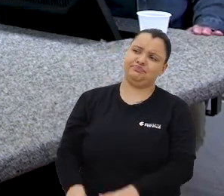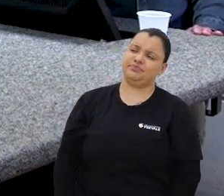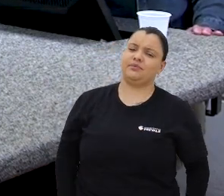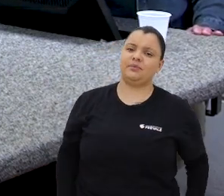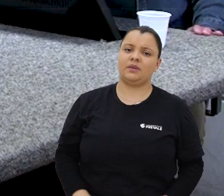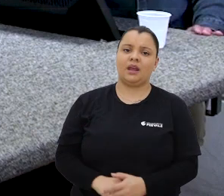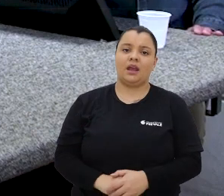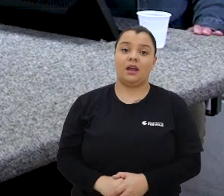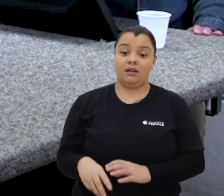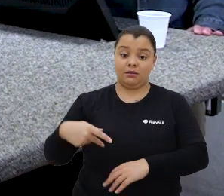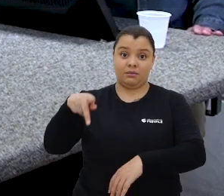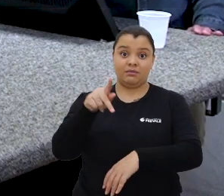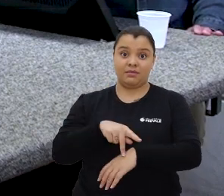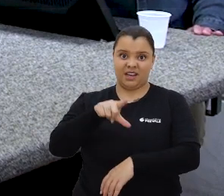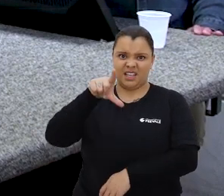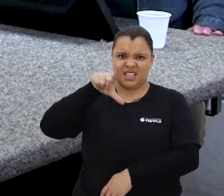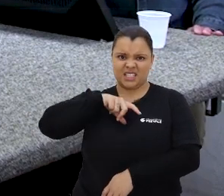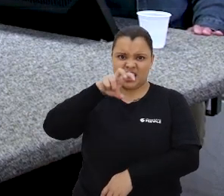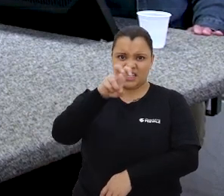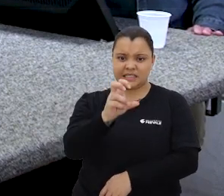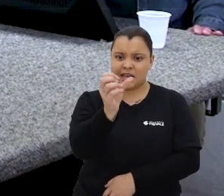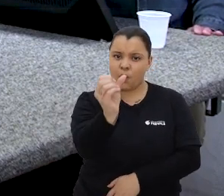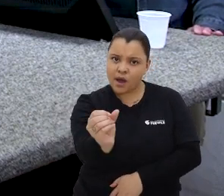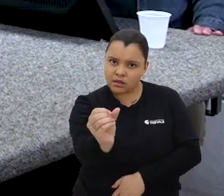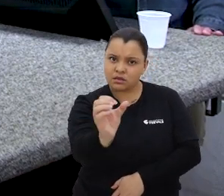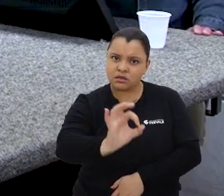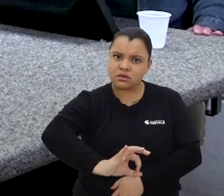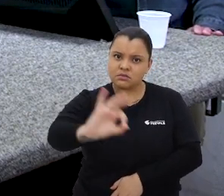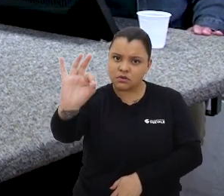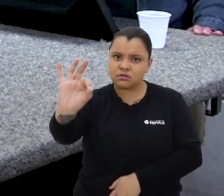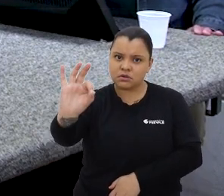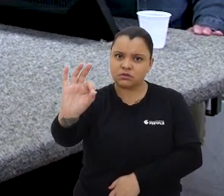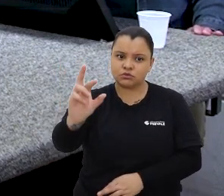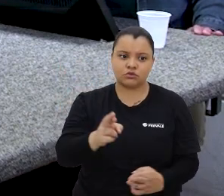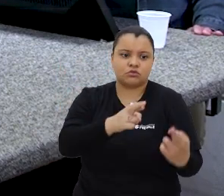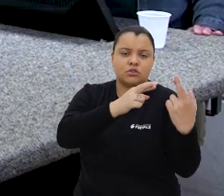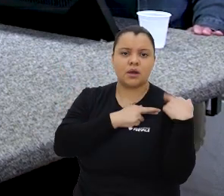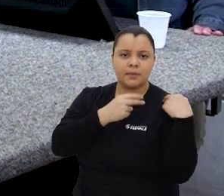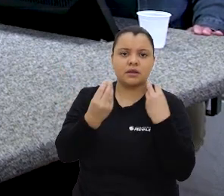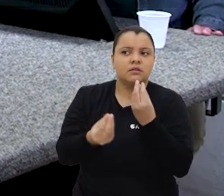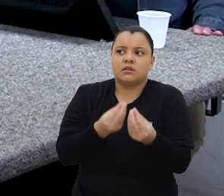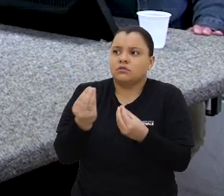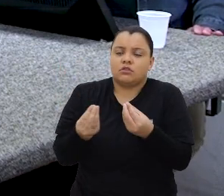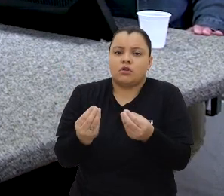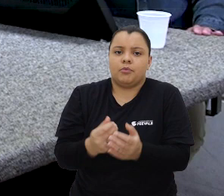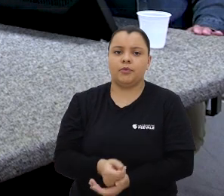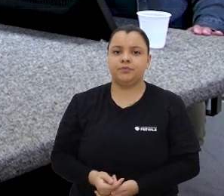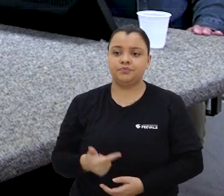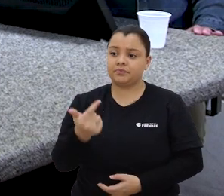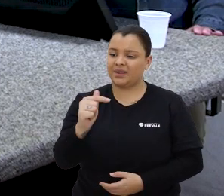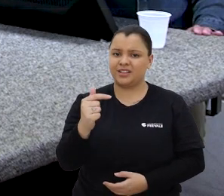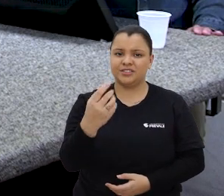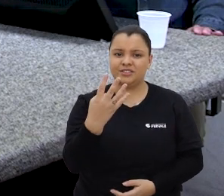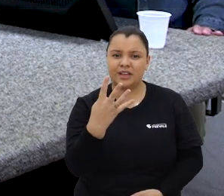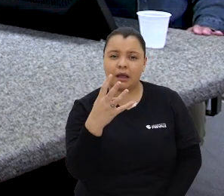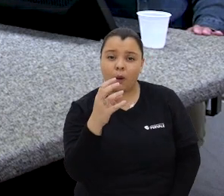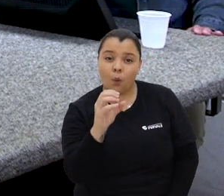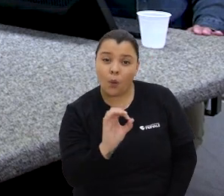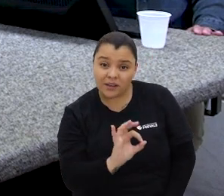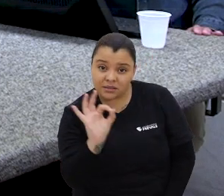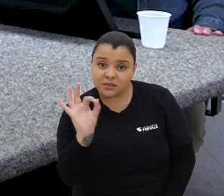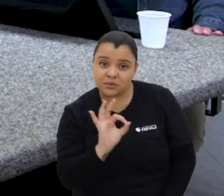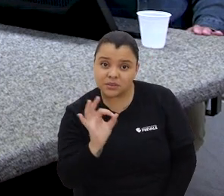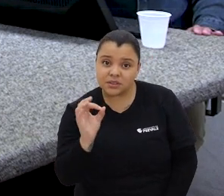Né? Para um país que tem uma representatividade de autodeclaração de 56%, né, a gente não chega a ter 4% de